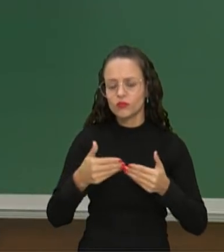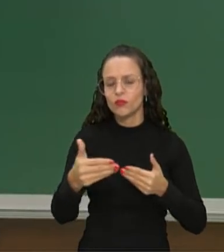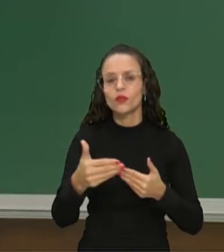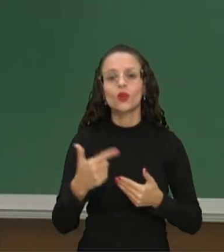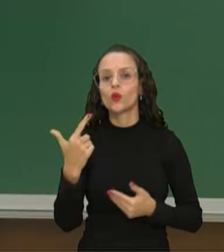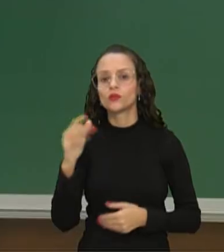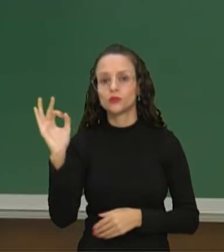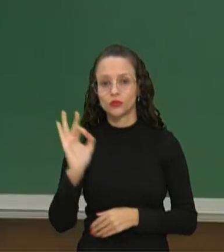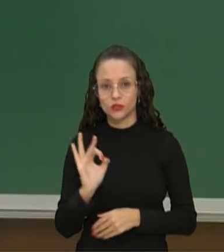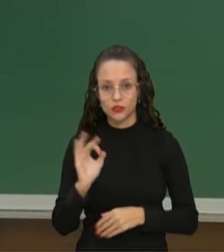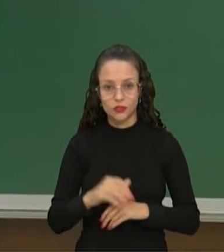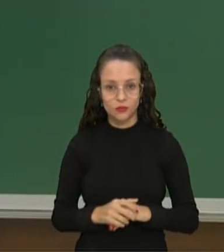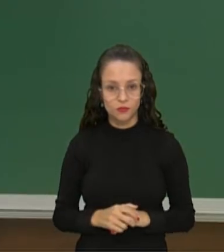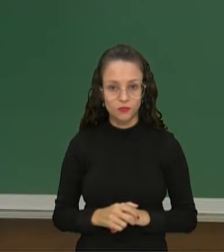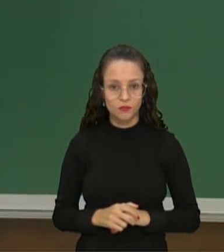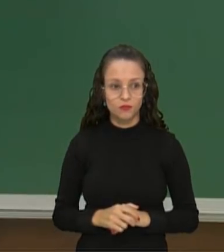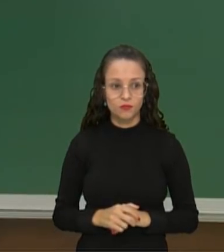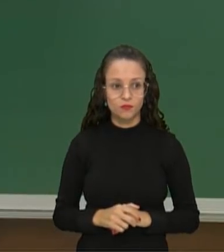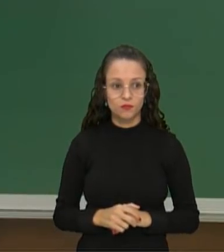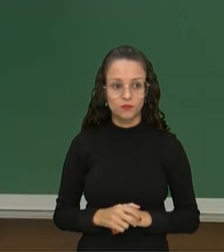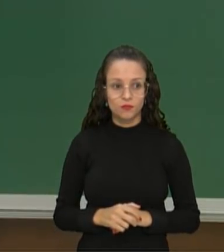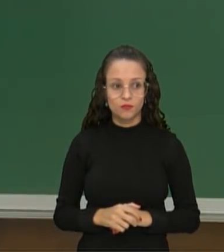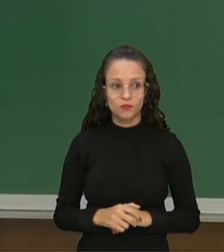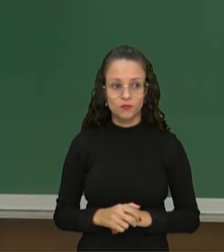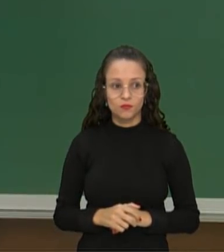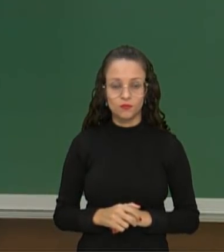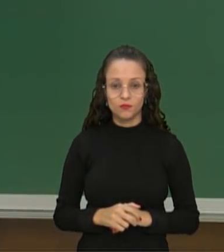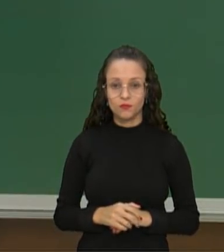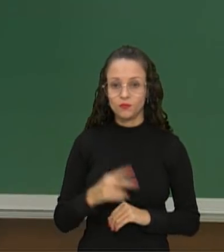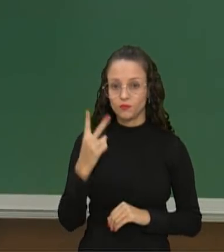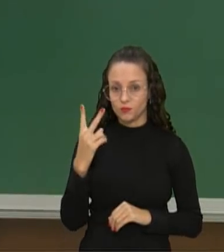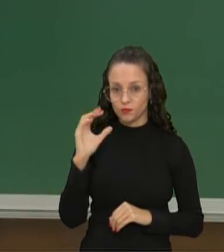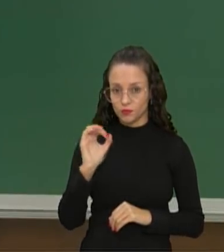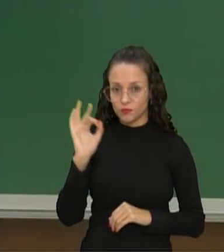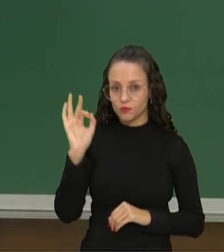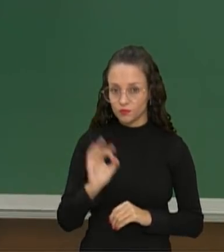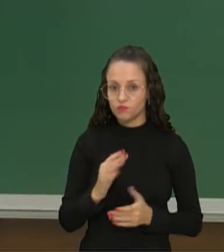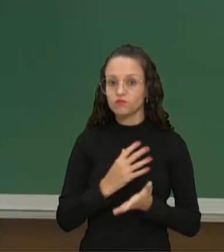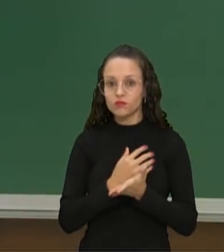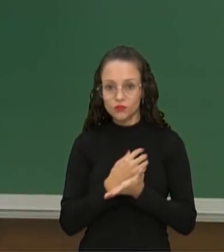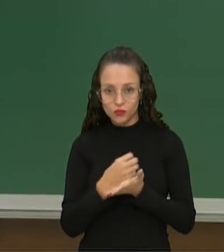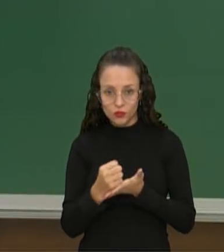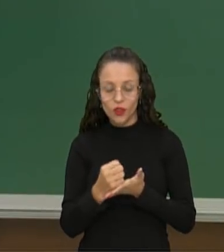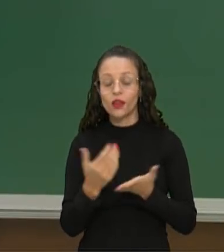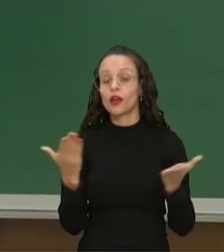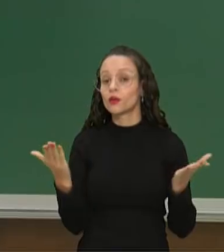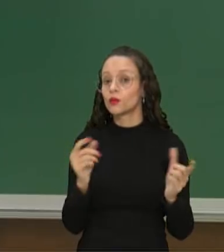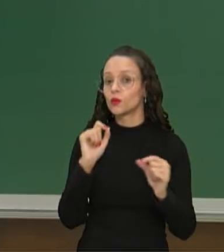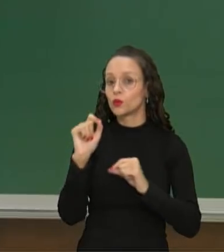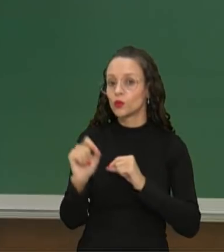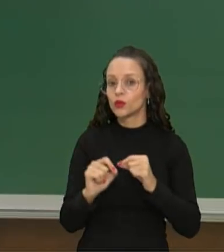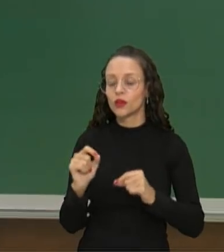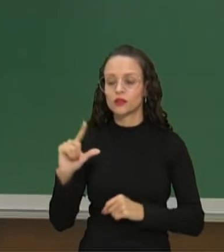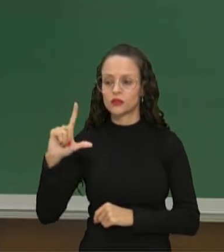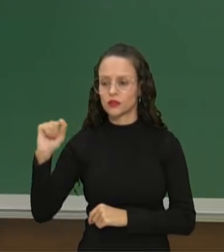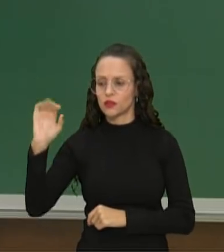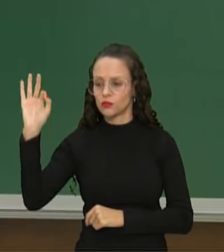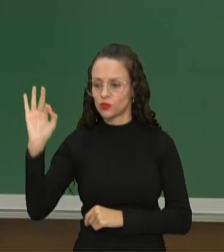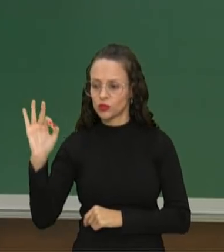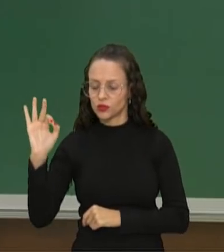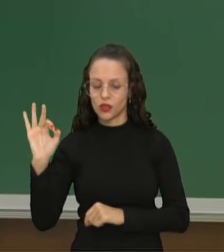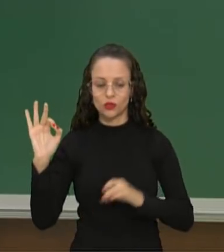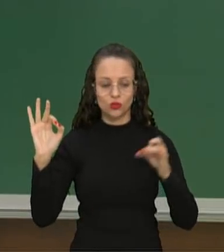dos demais? Então, eu tenho que lembrar, já gastei meus 20% aqui. Eu tenho que tirar isso dos 100%. Então, me